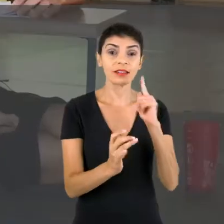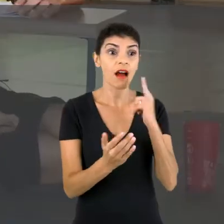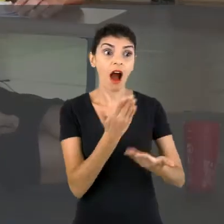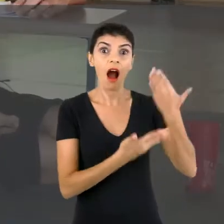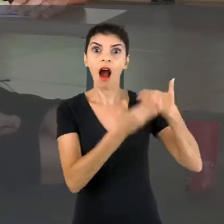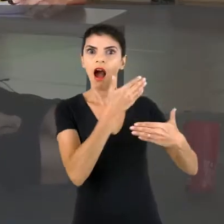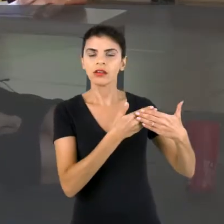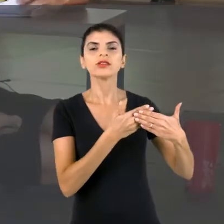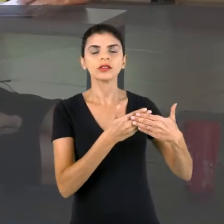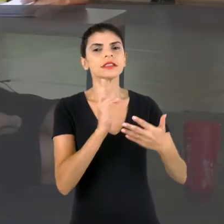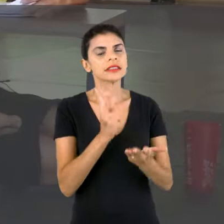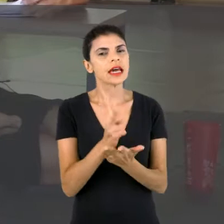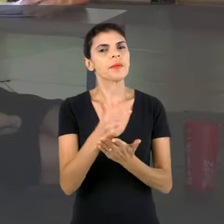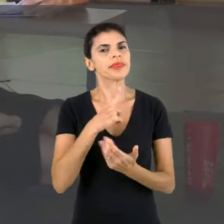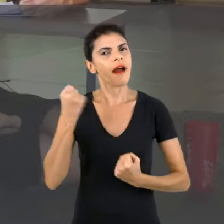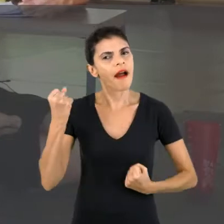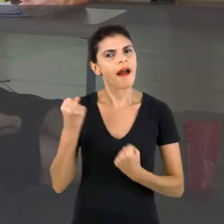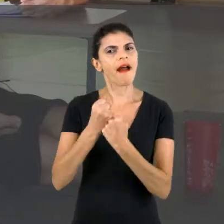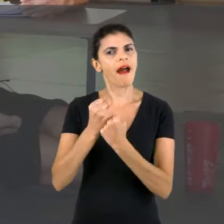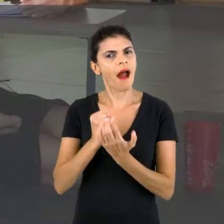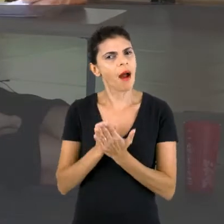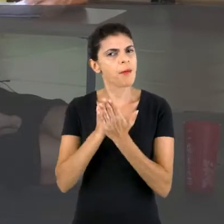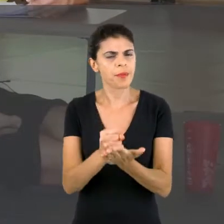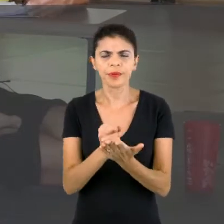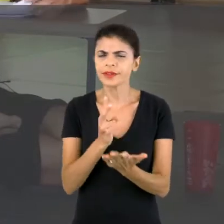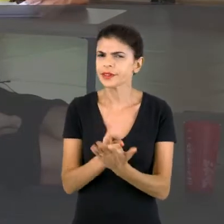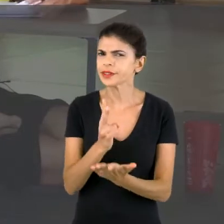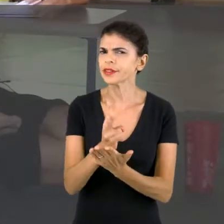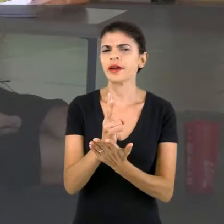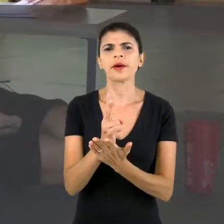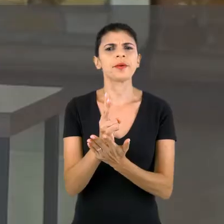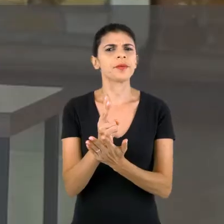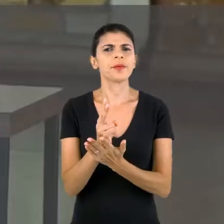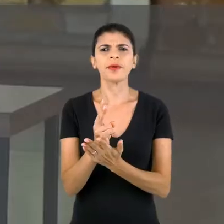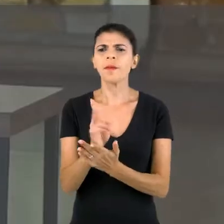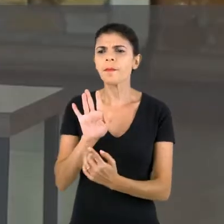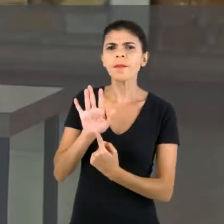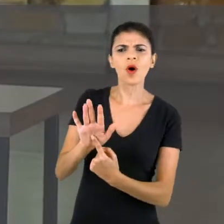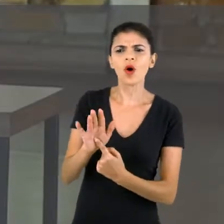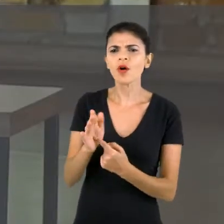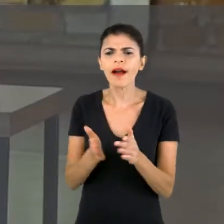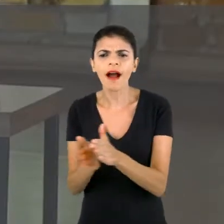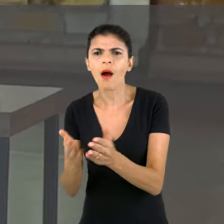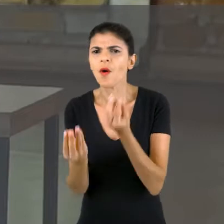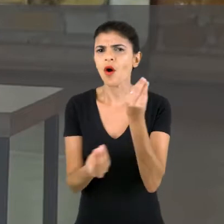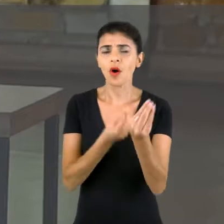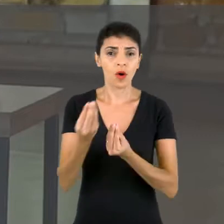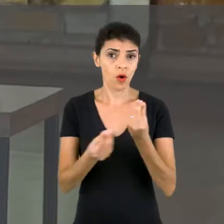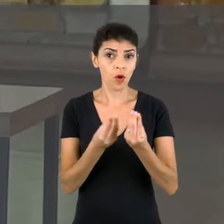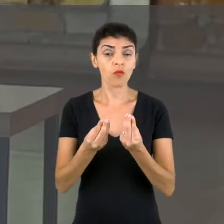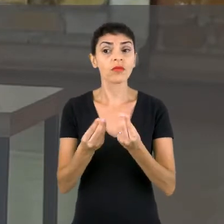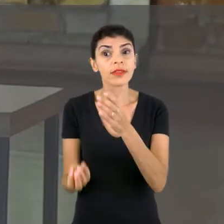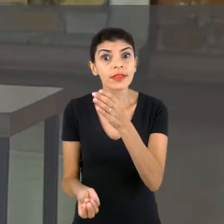da gente ver a companhia. A gente sempre teve muito apoio, eles sempre apontaram caminhos